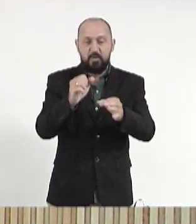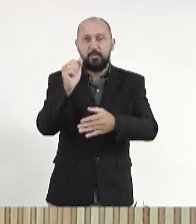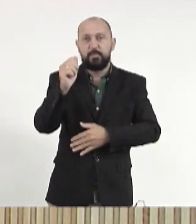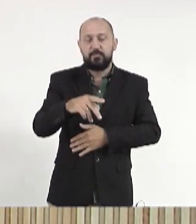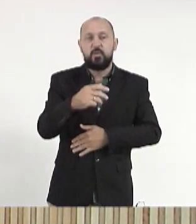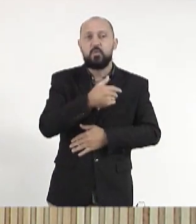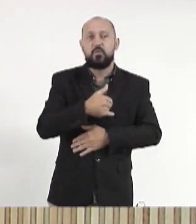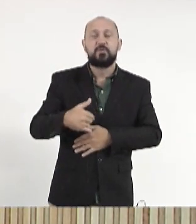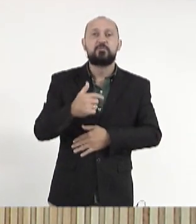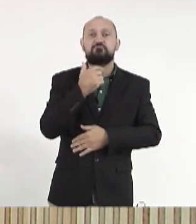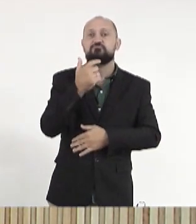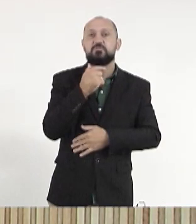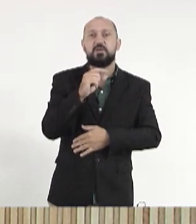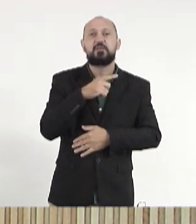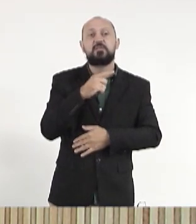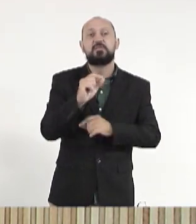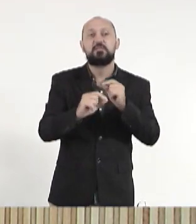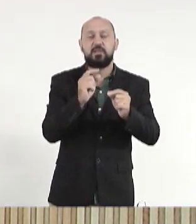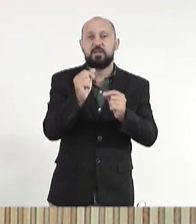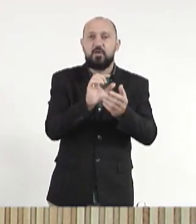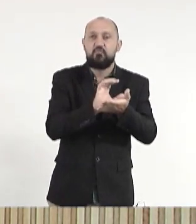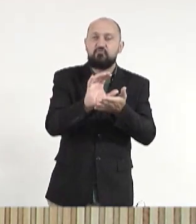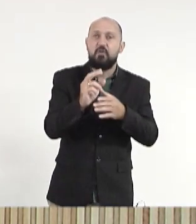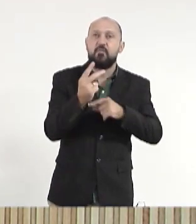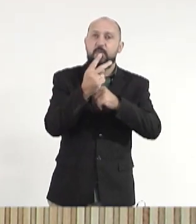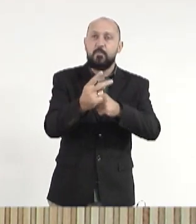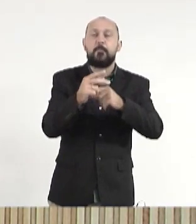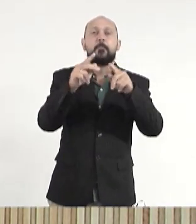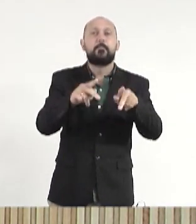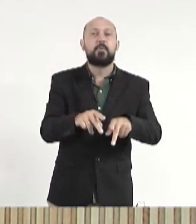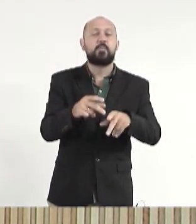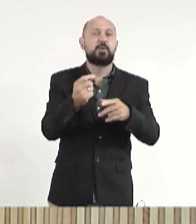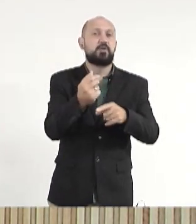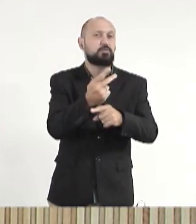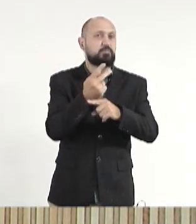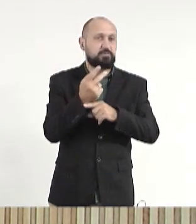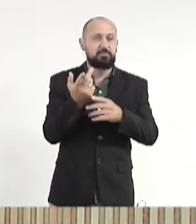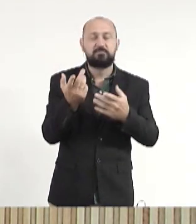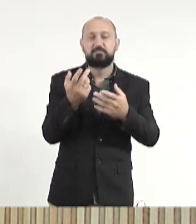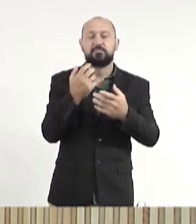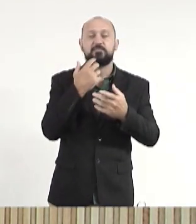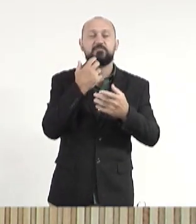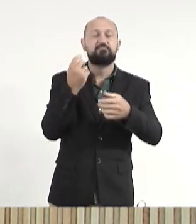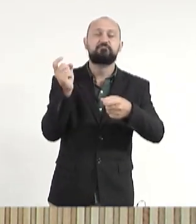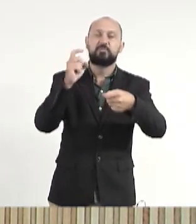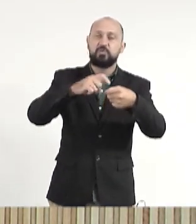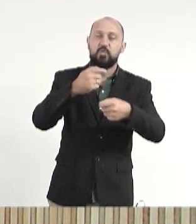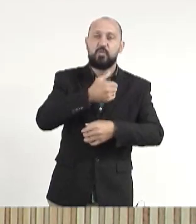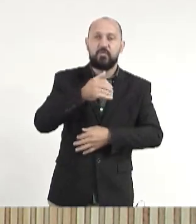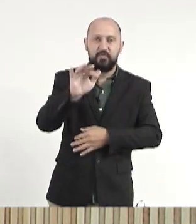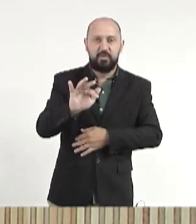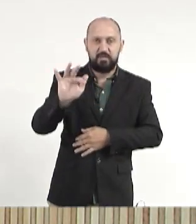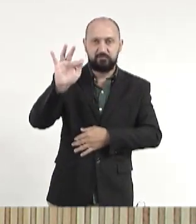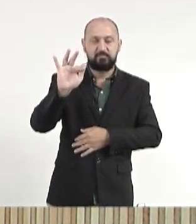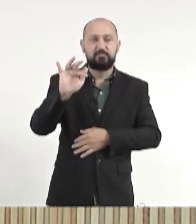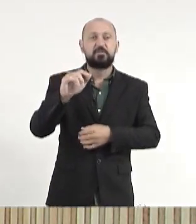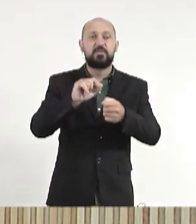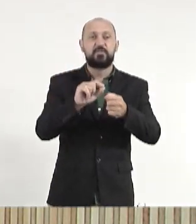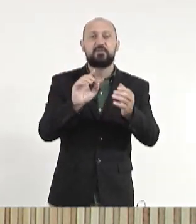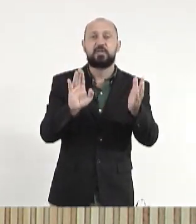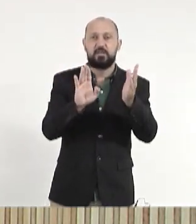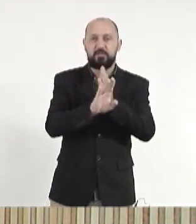o governo não consegue obter, inclusive, financiamentos públicos, né, concessão a convênios com o governo federal. Então, ele fez